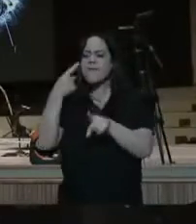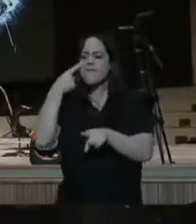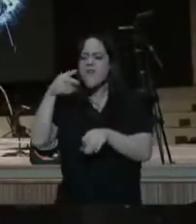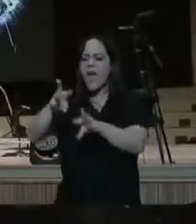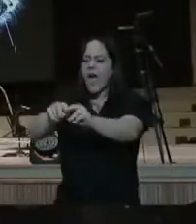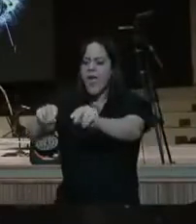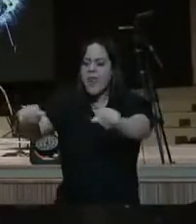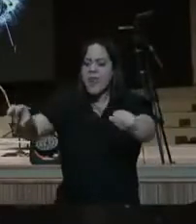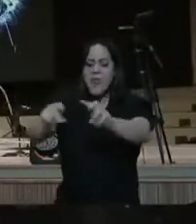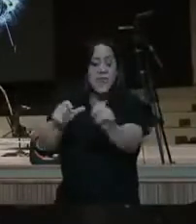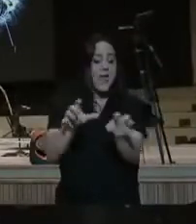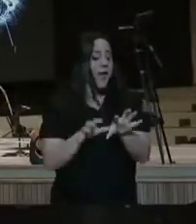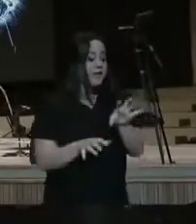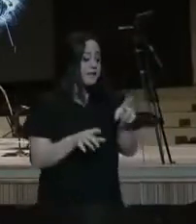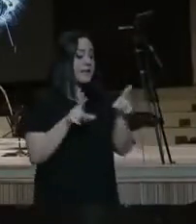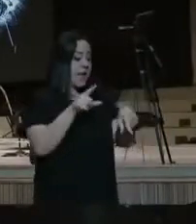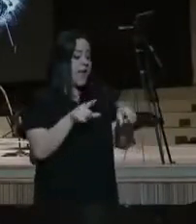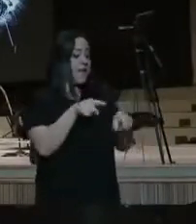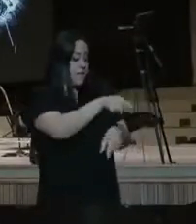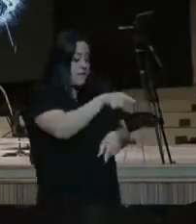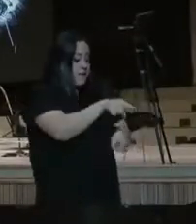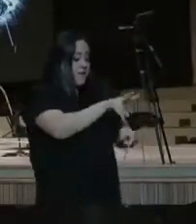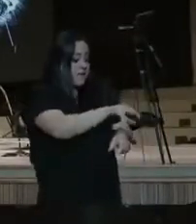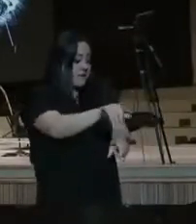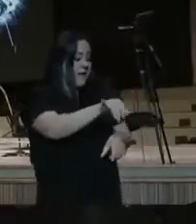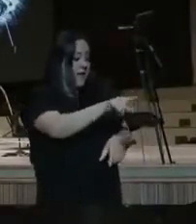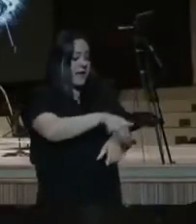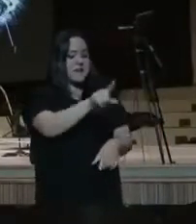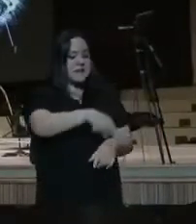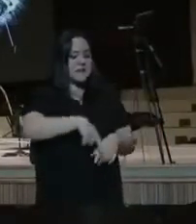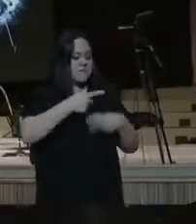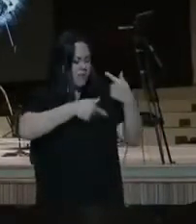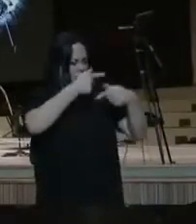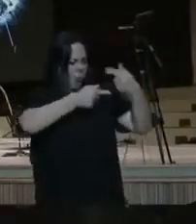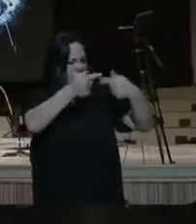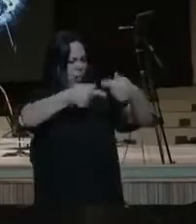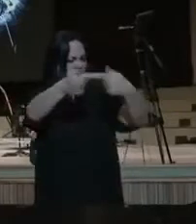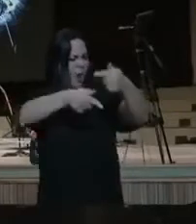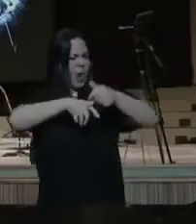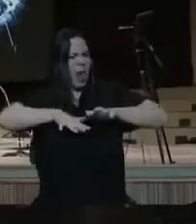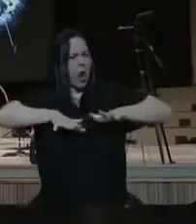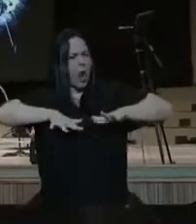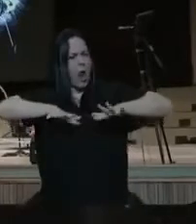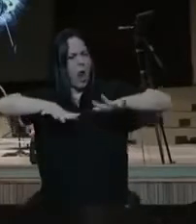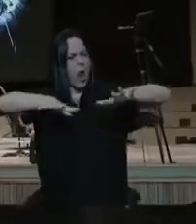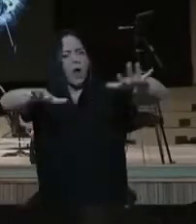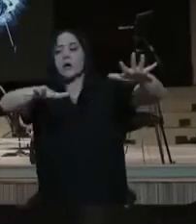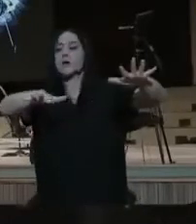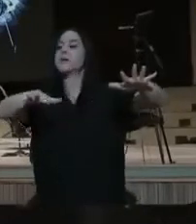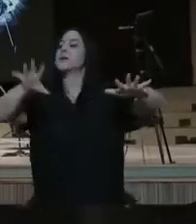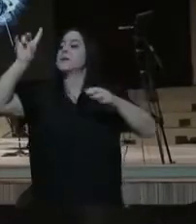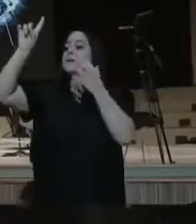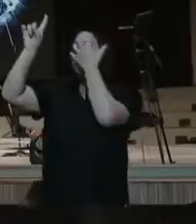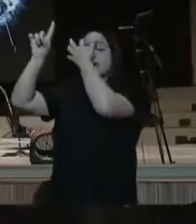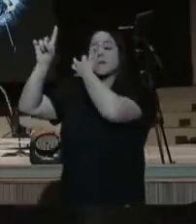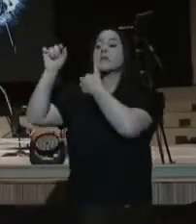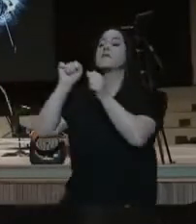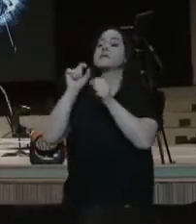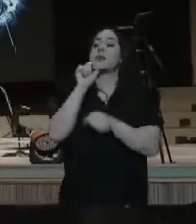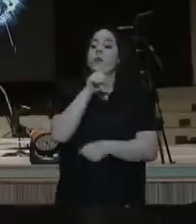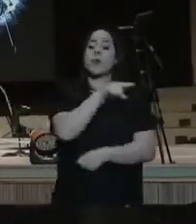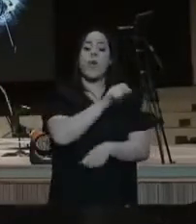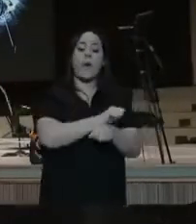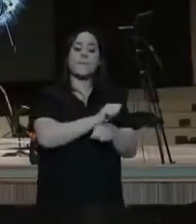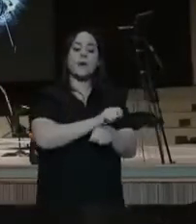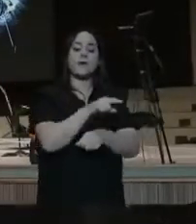assim eu falei contigo eu farei com a tua descendência deus está implantando o que no país da fé e